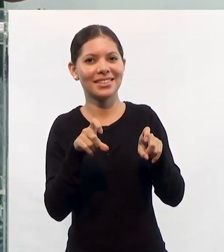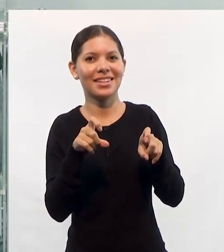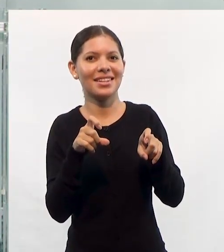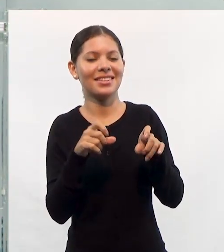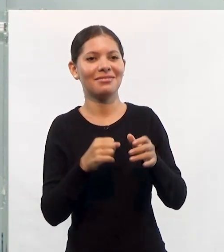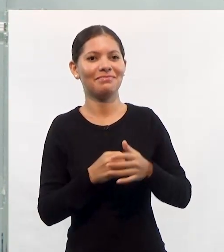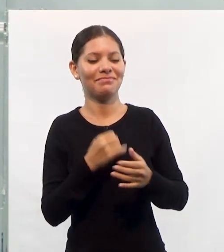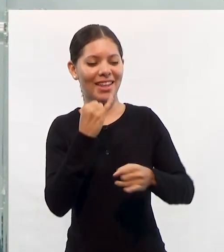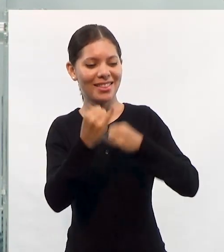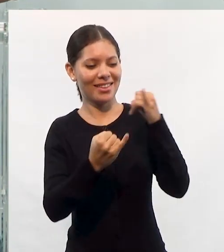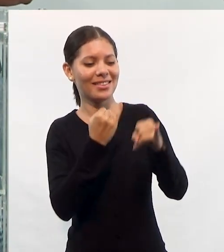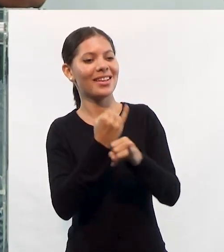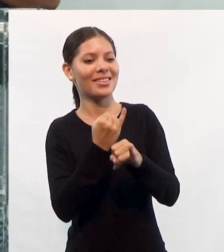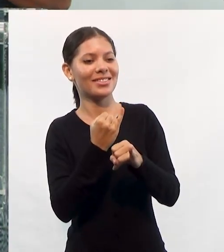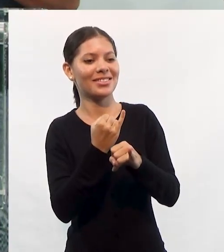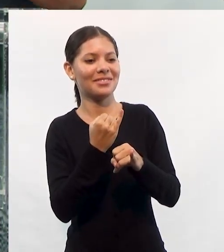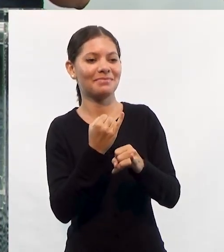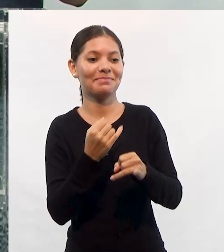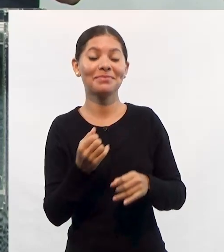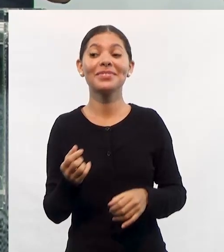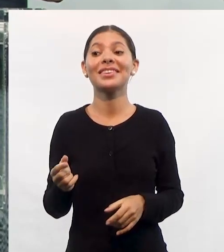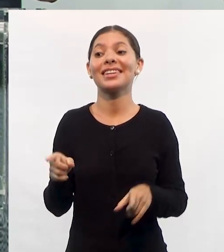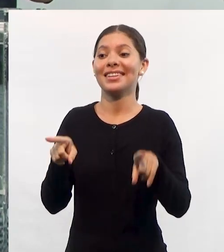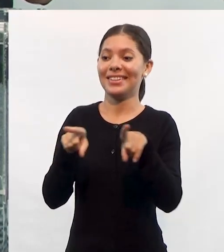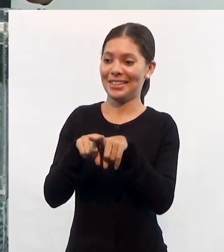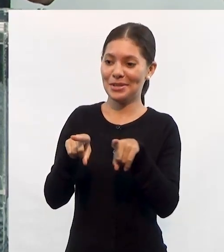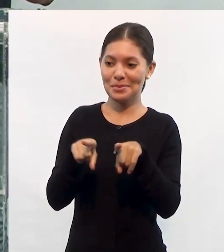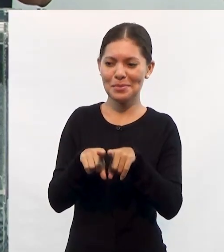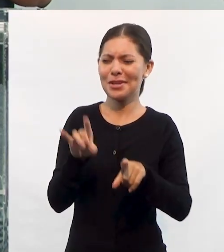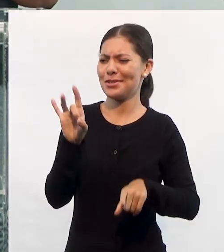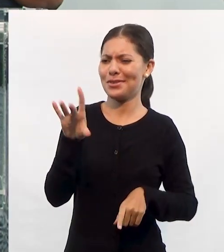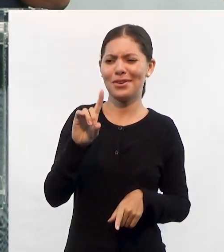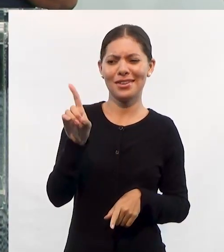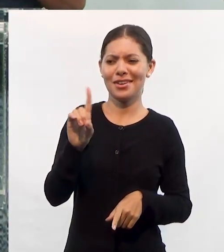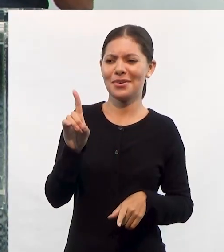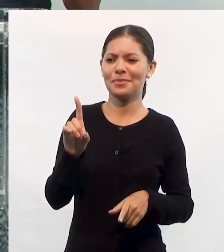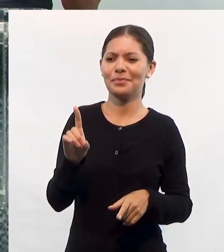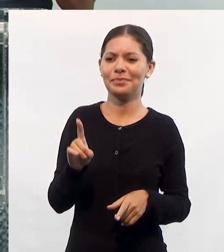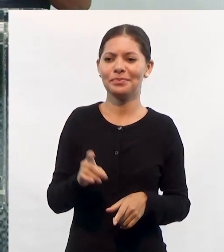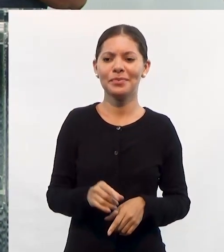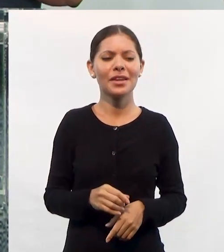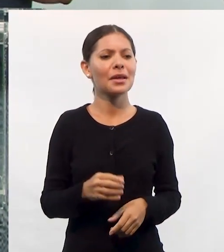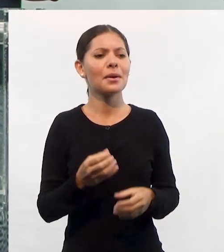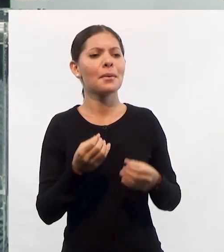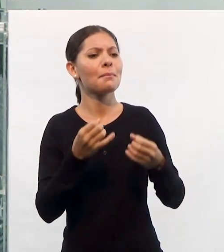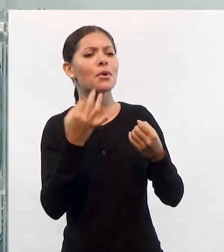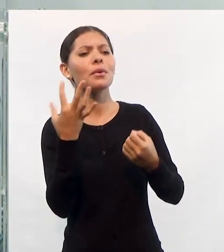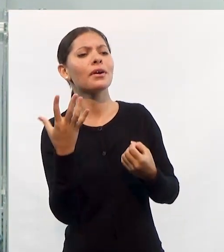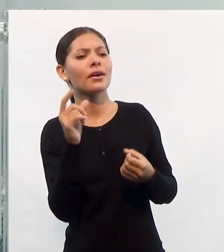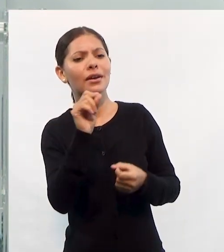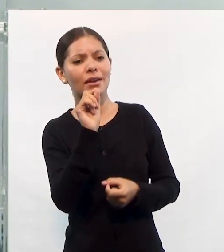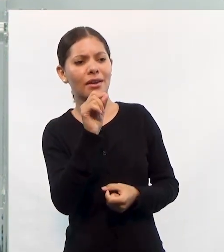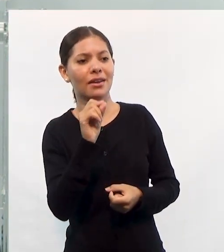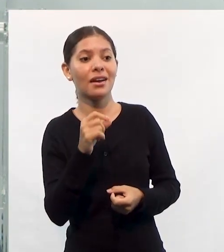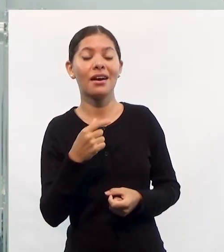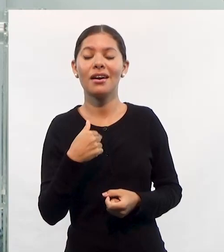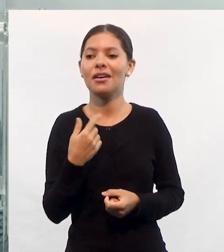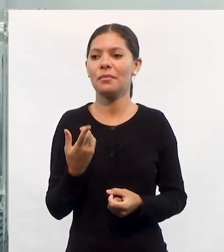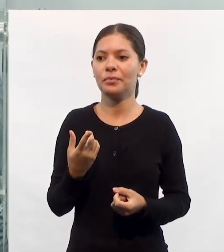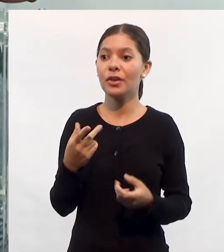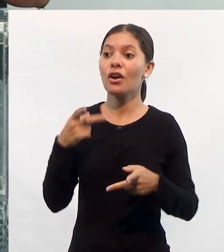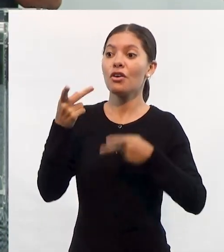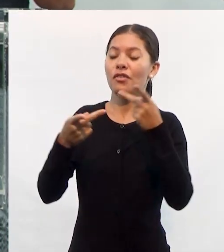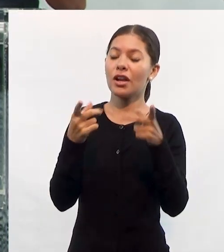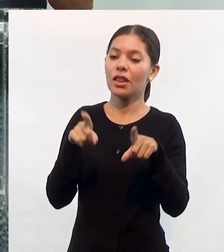dos computadores. Também, mas não é só isso. O que mais, professor? Eu também estou